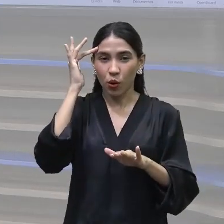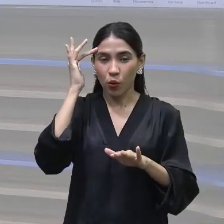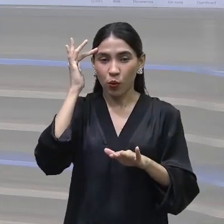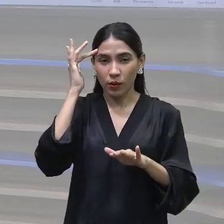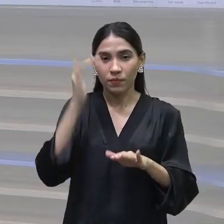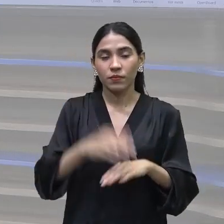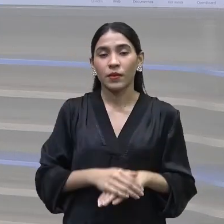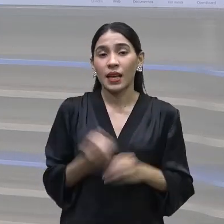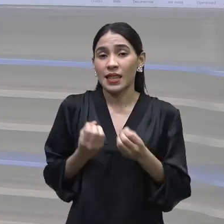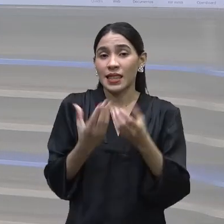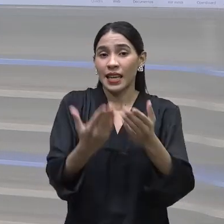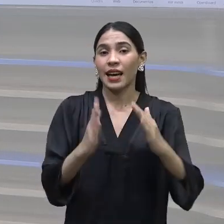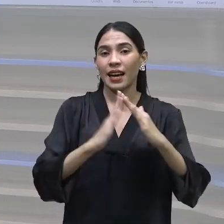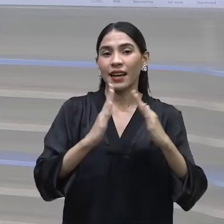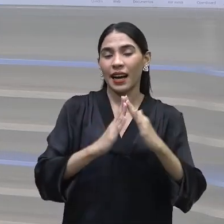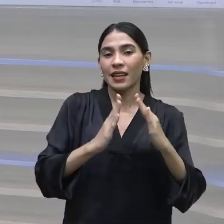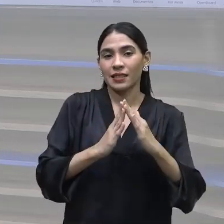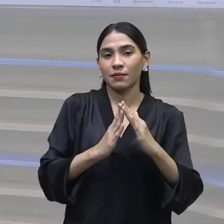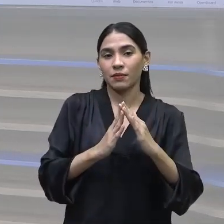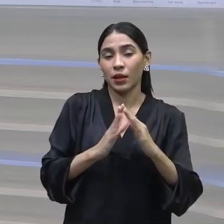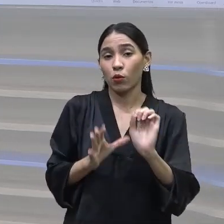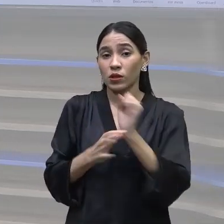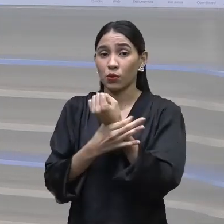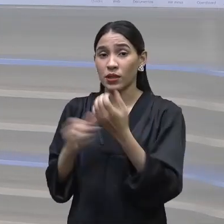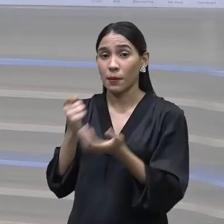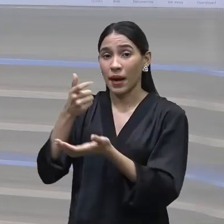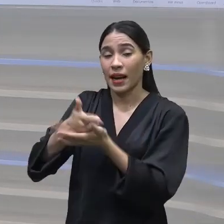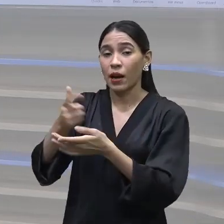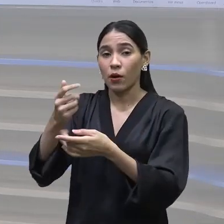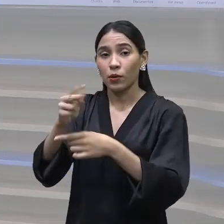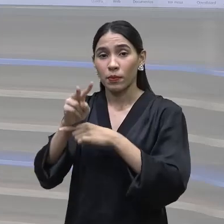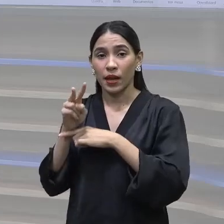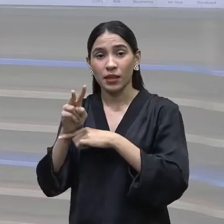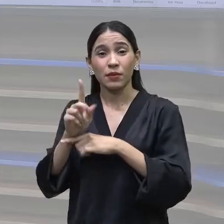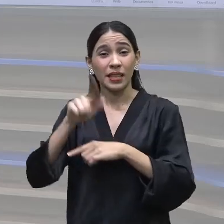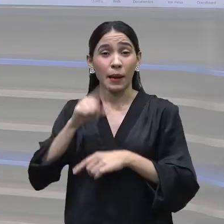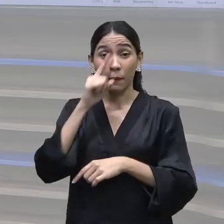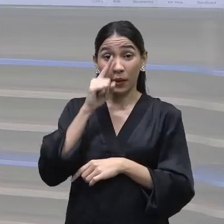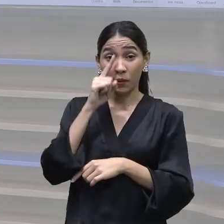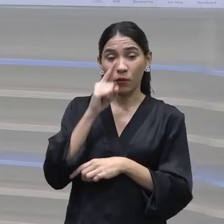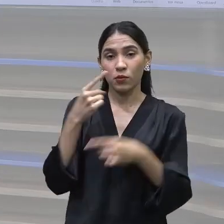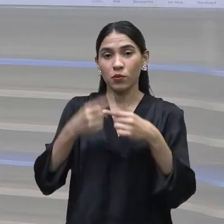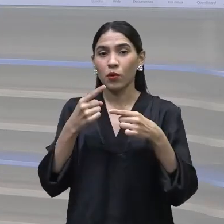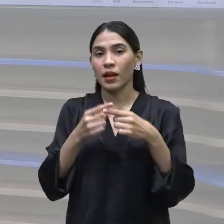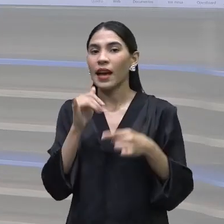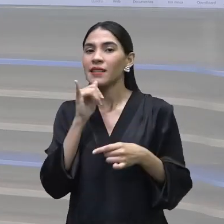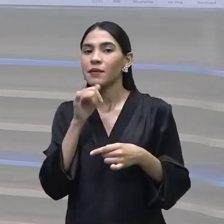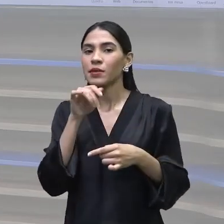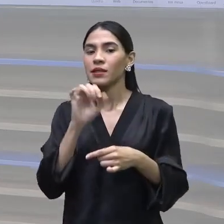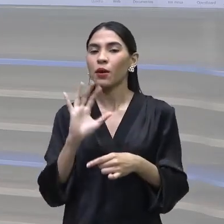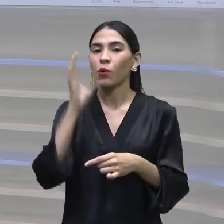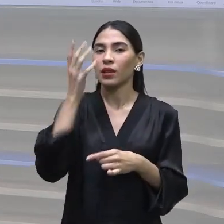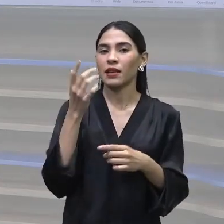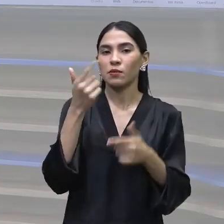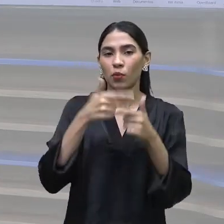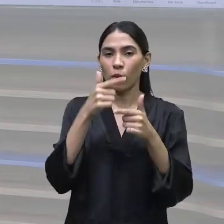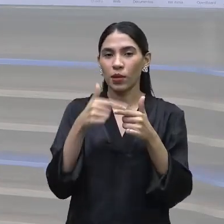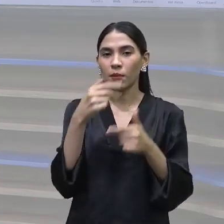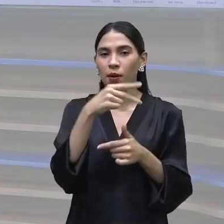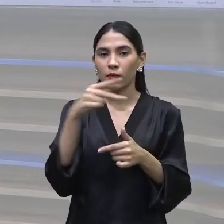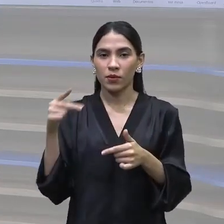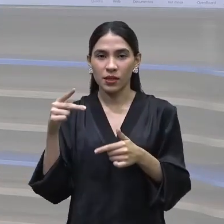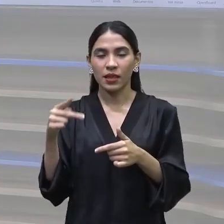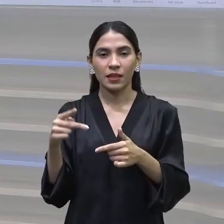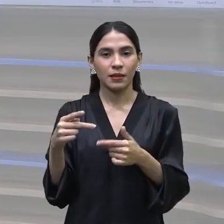como garantia de pagar esse empréstimo. E aí é um perigo porque, de repente, acontece algum problema contigo e você tem que